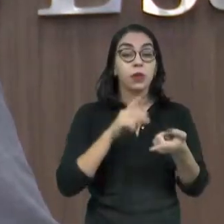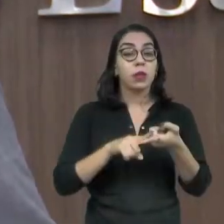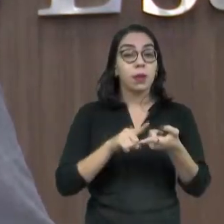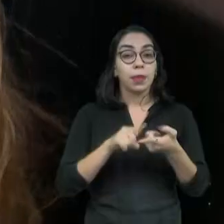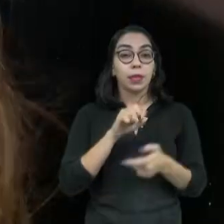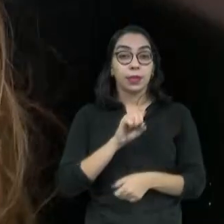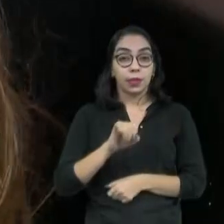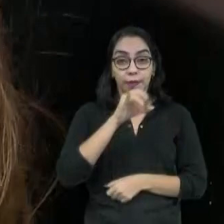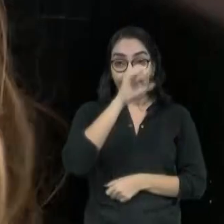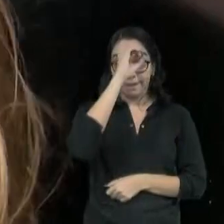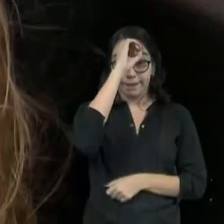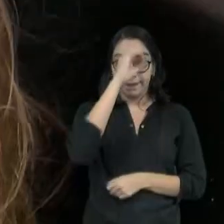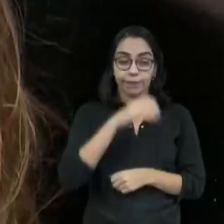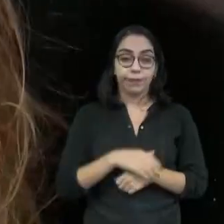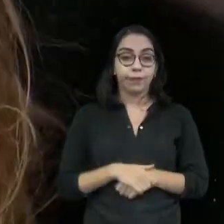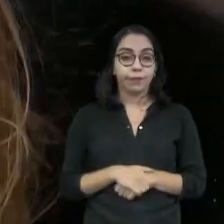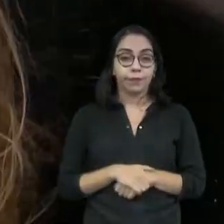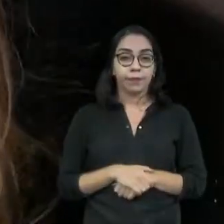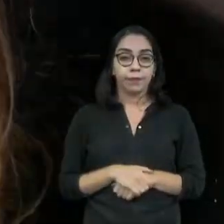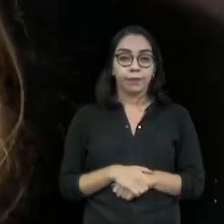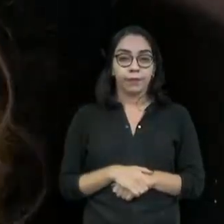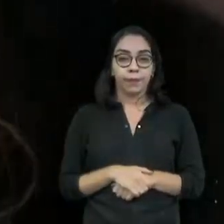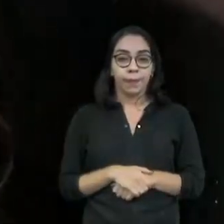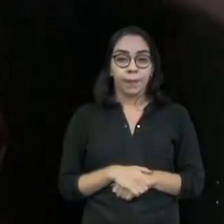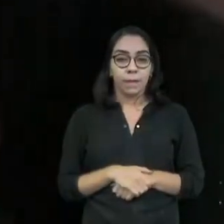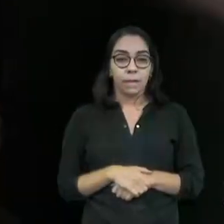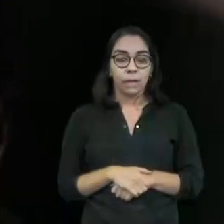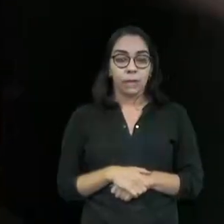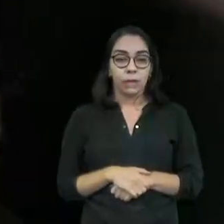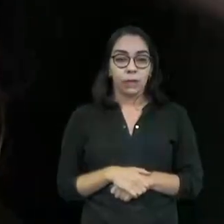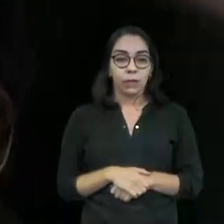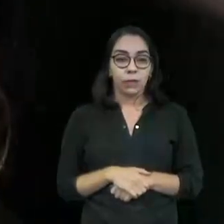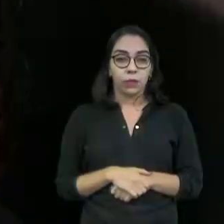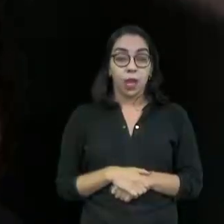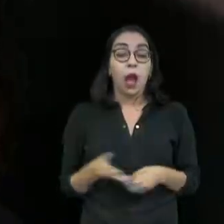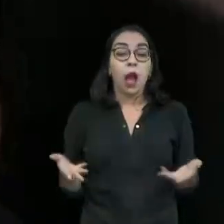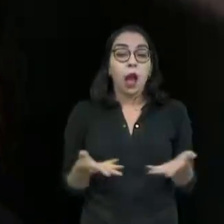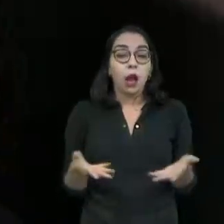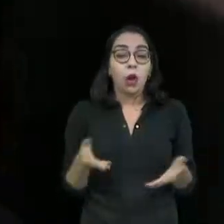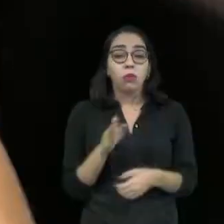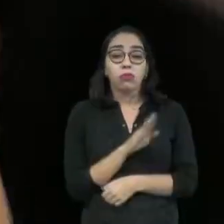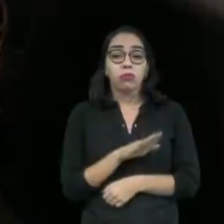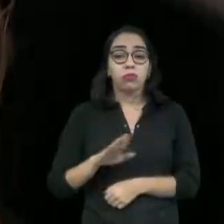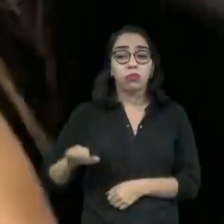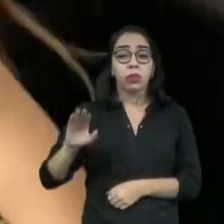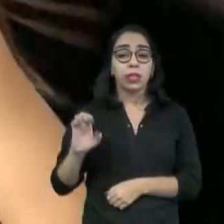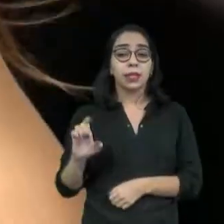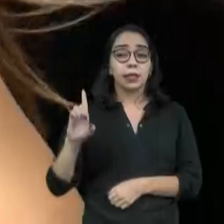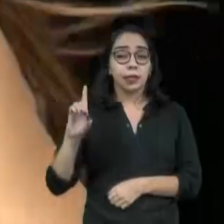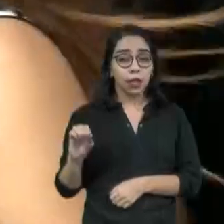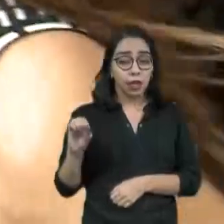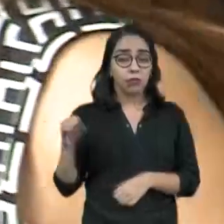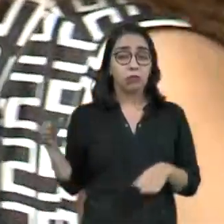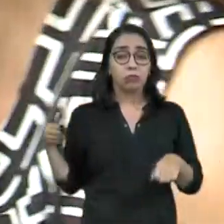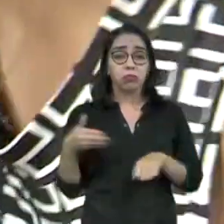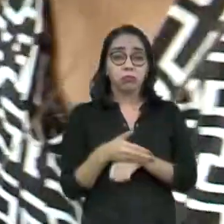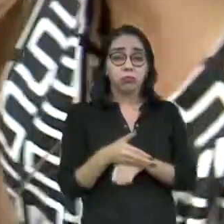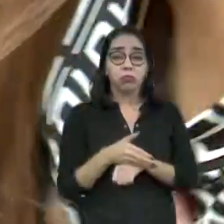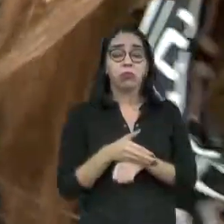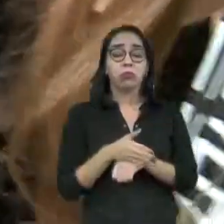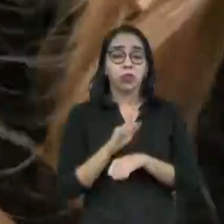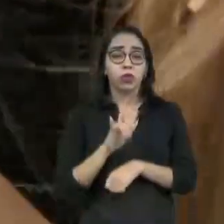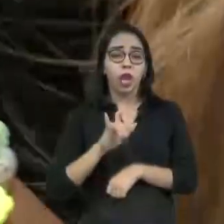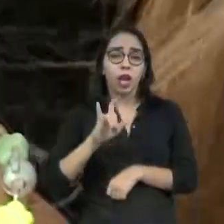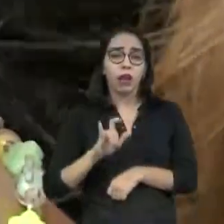analfabetos exposição de cada vez mais precoce das crianças nas redes sociis é um desafio para